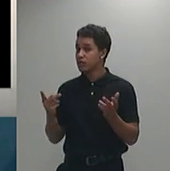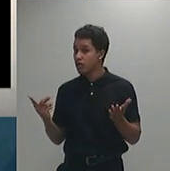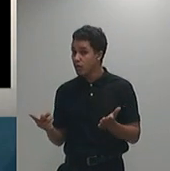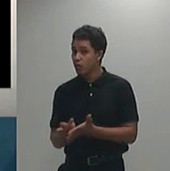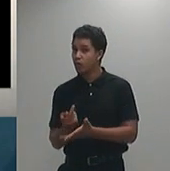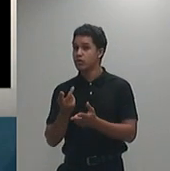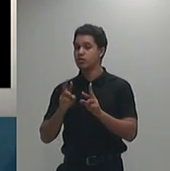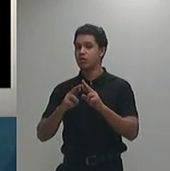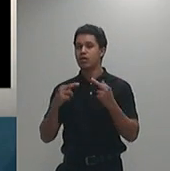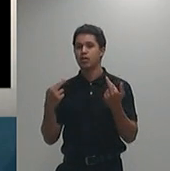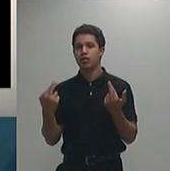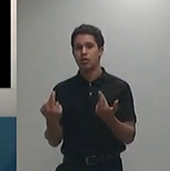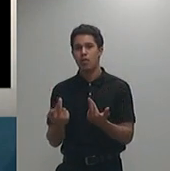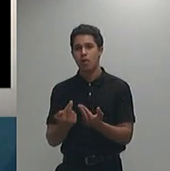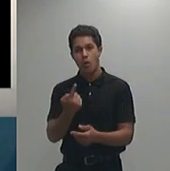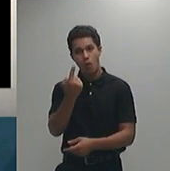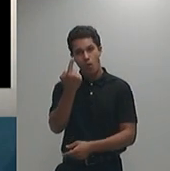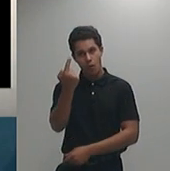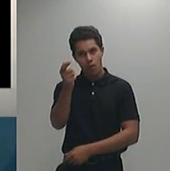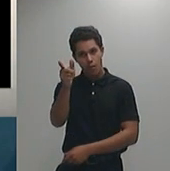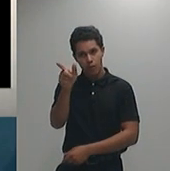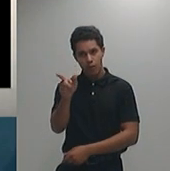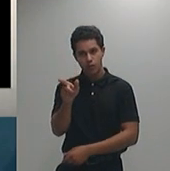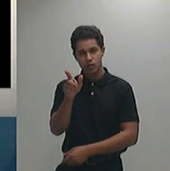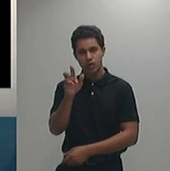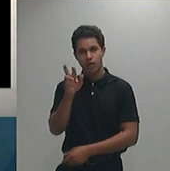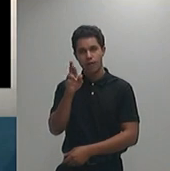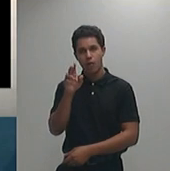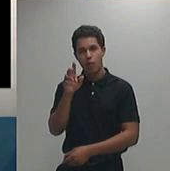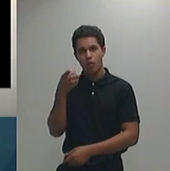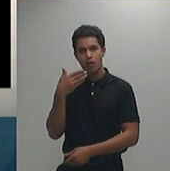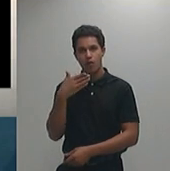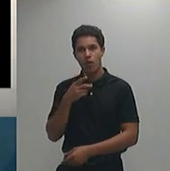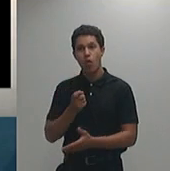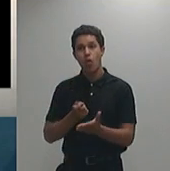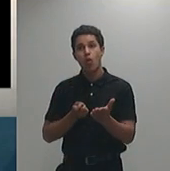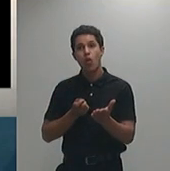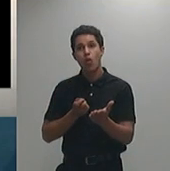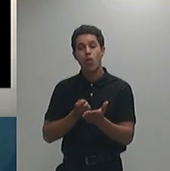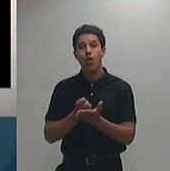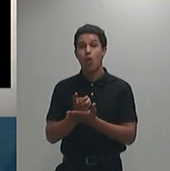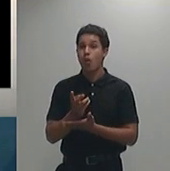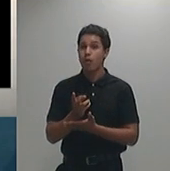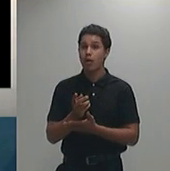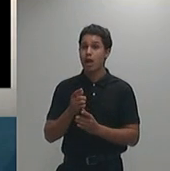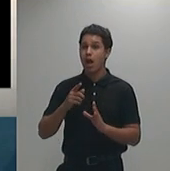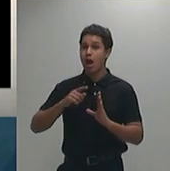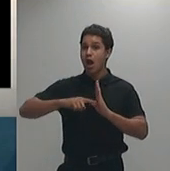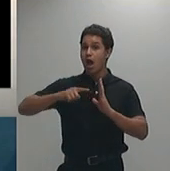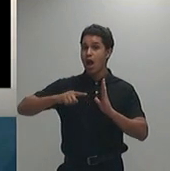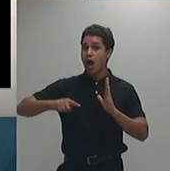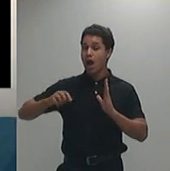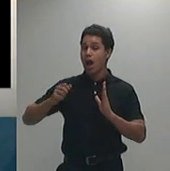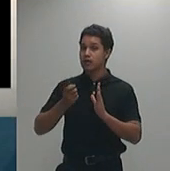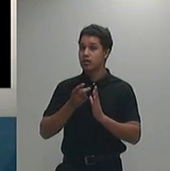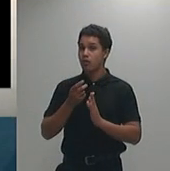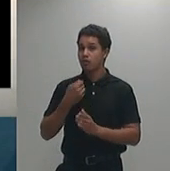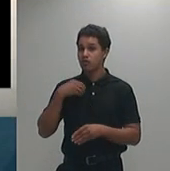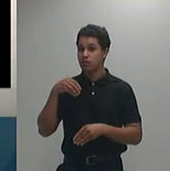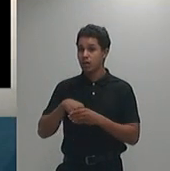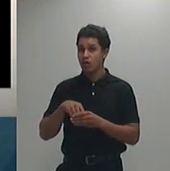uma certa pessoa o senhor Val Porto compra ações da companhia na bolsa de valores